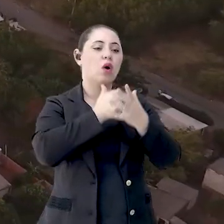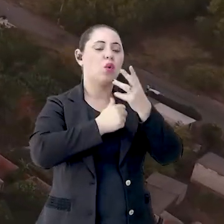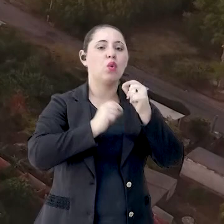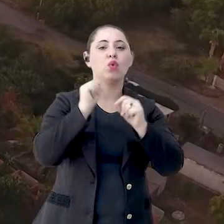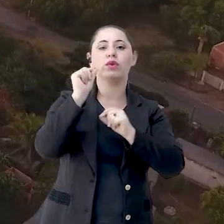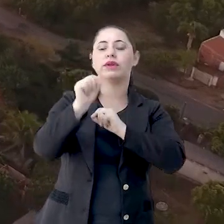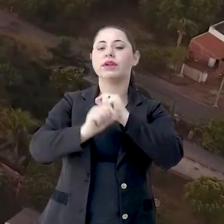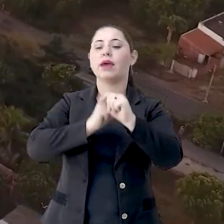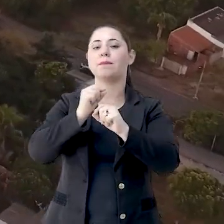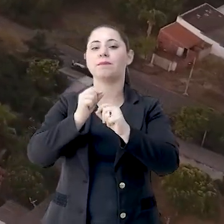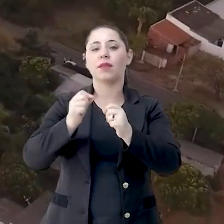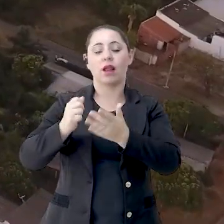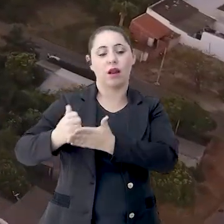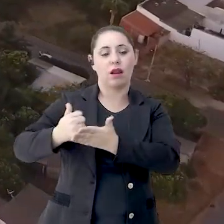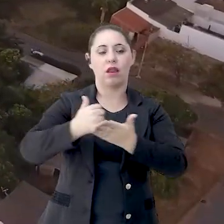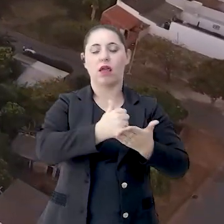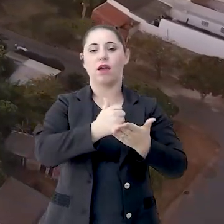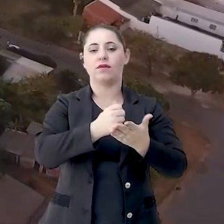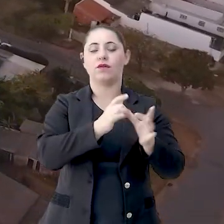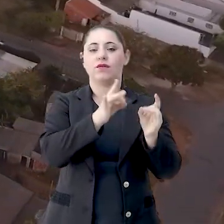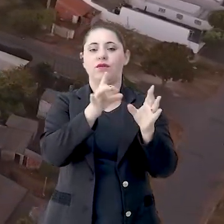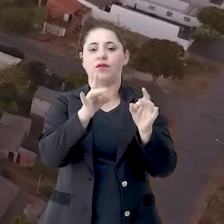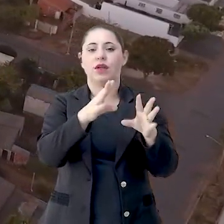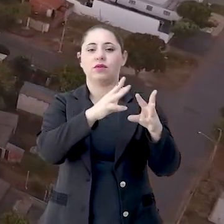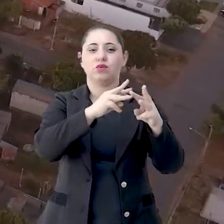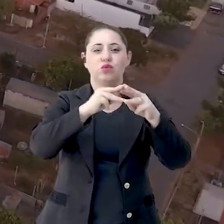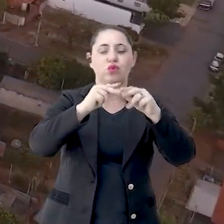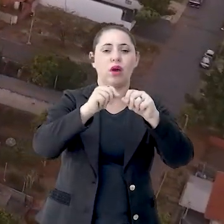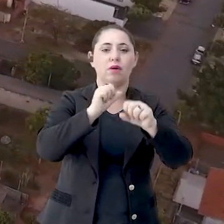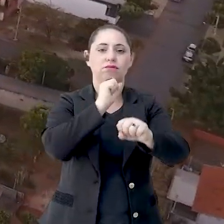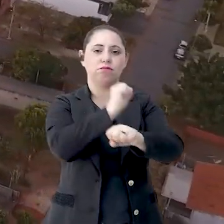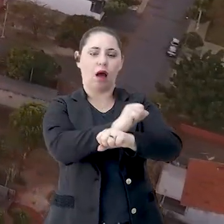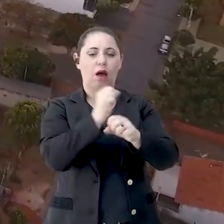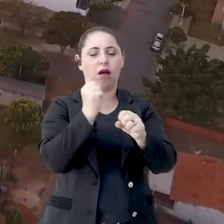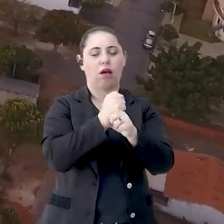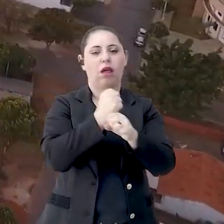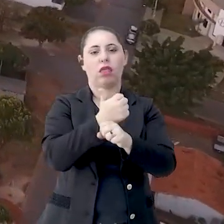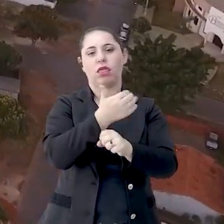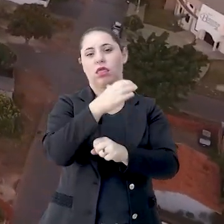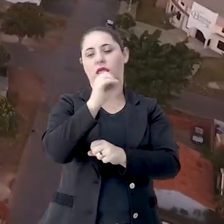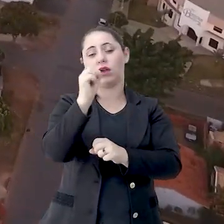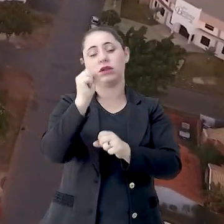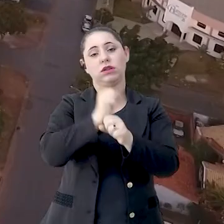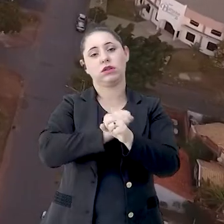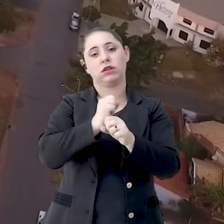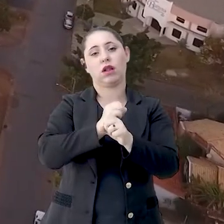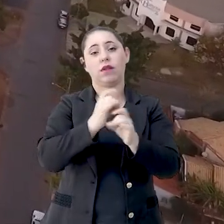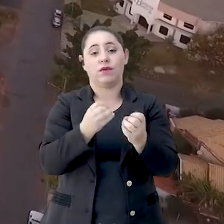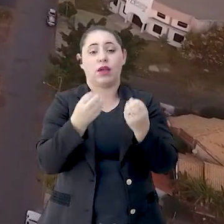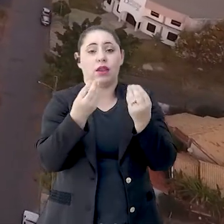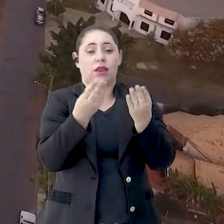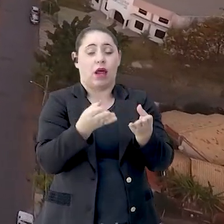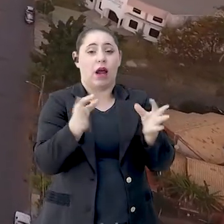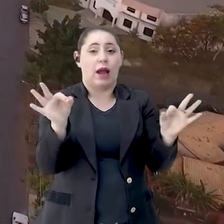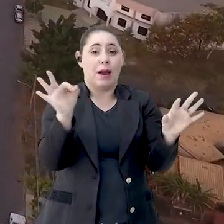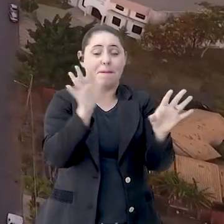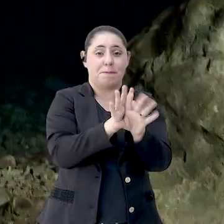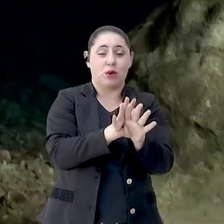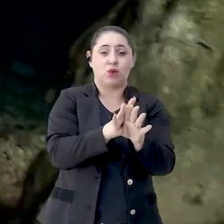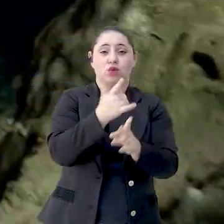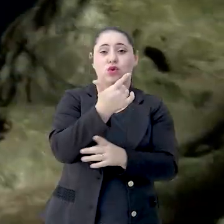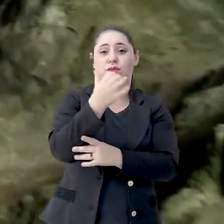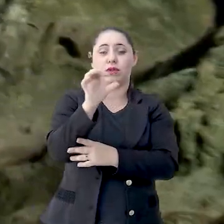foi entregue em 2019. O asfalto da MS 382 chegará em breve à entrada do